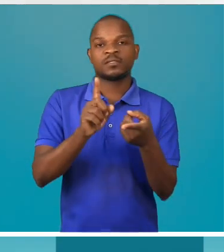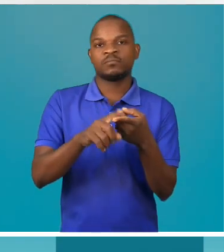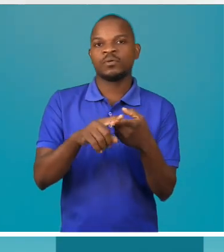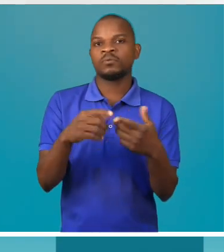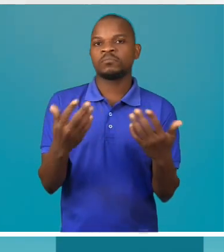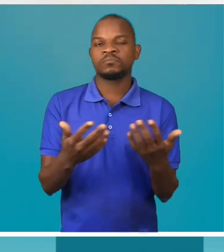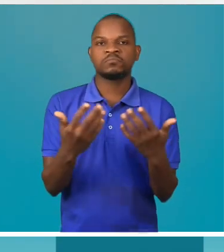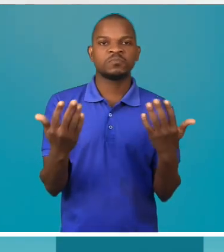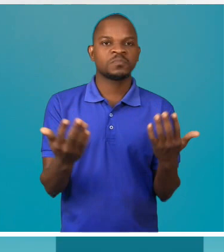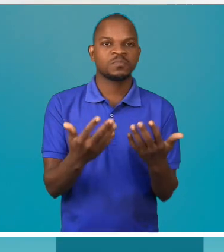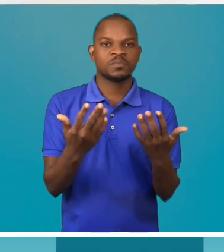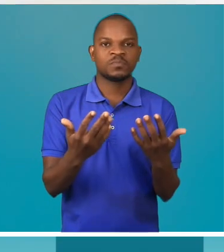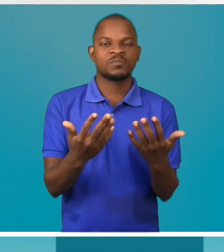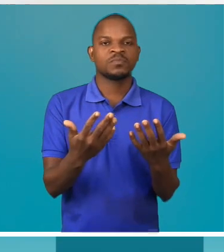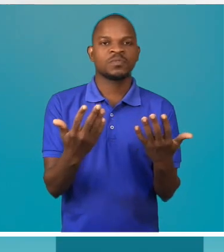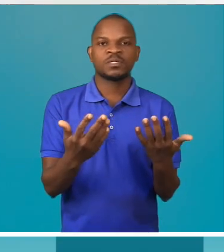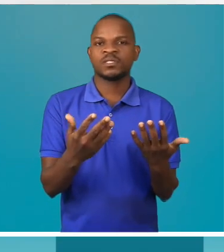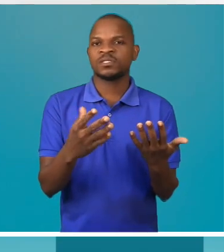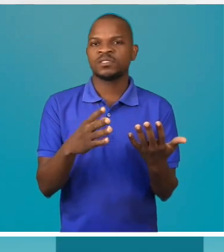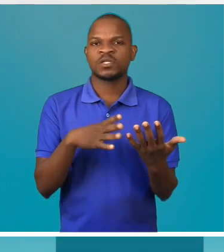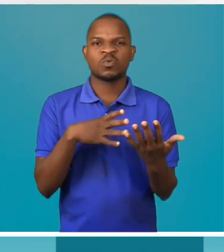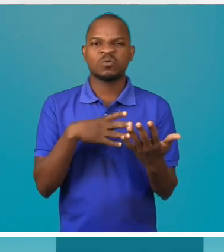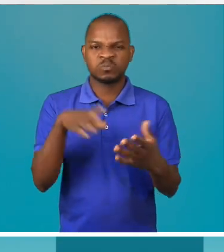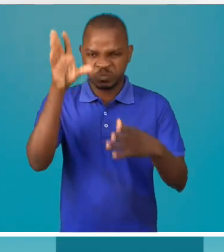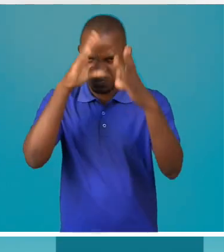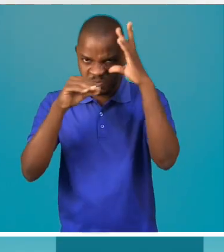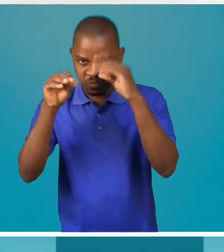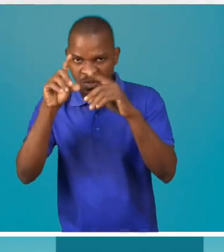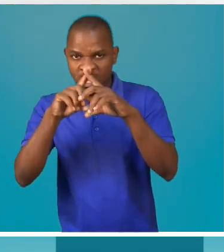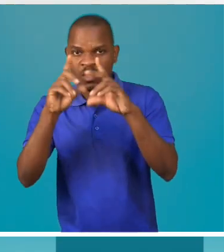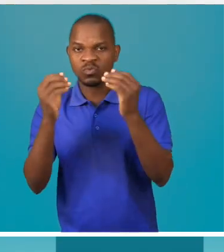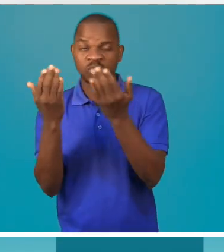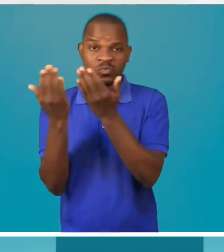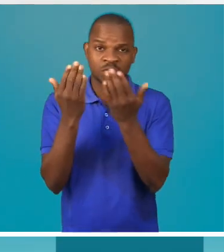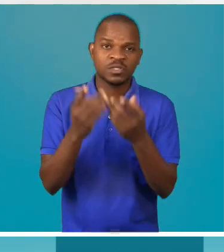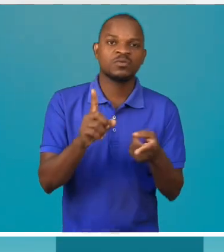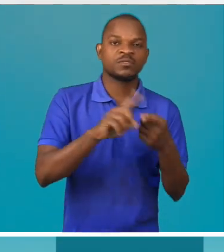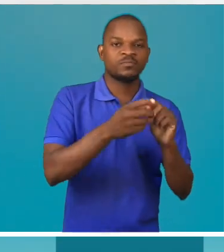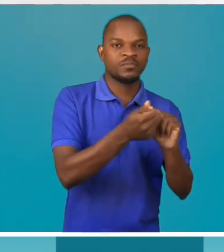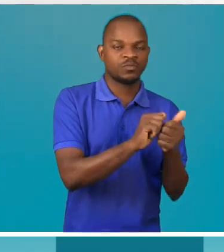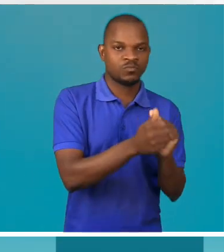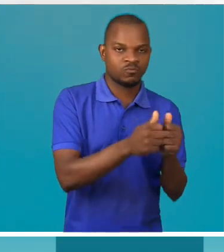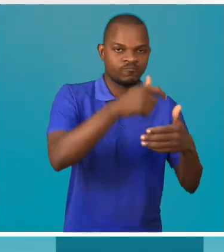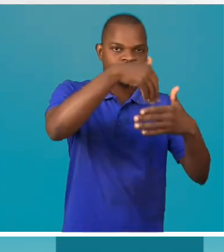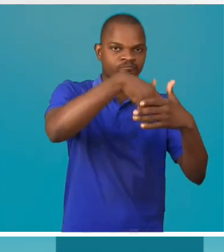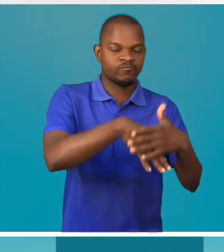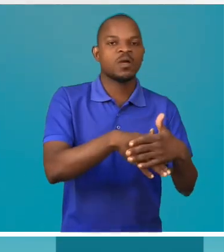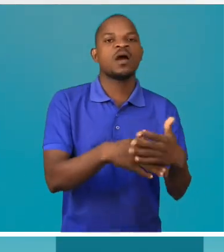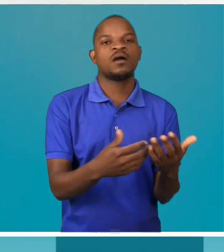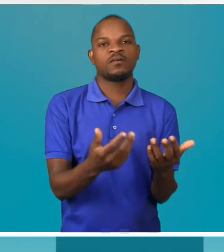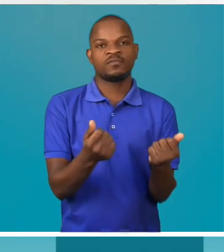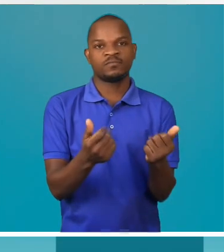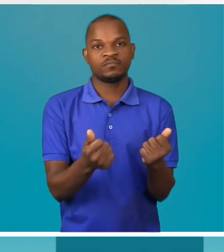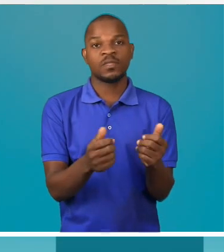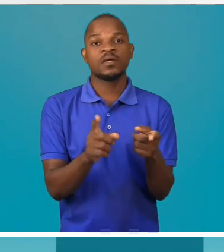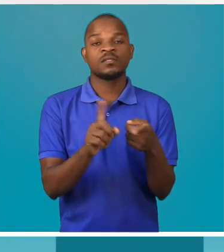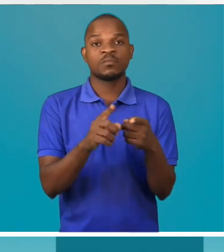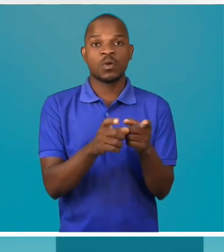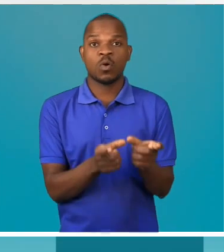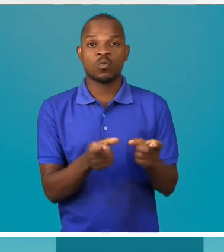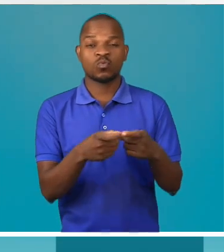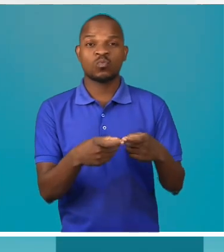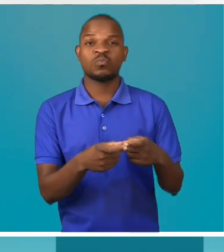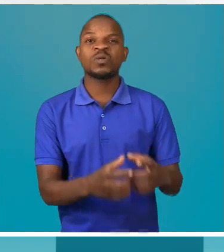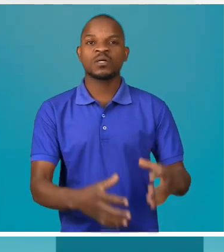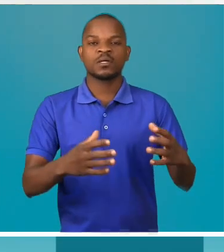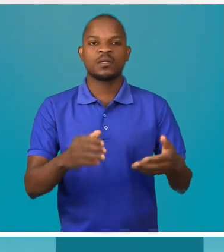know-how em termos de educação, de esporte e tudo. Só assim que nós vamos ter. equipas de grandes clubes como Costa do Sol, o NH, o